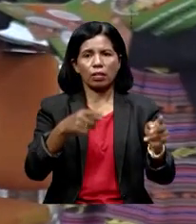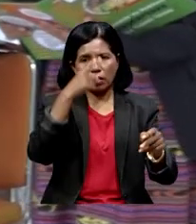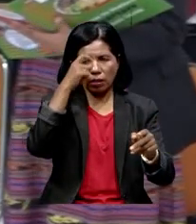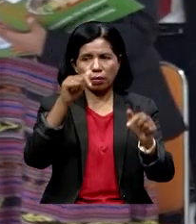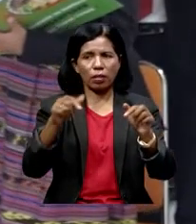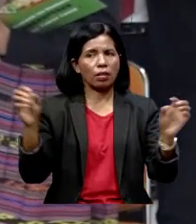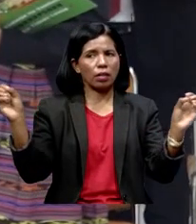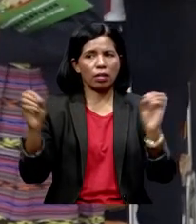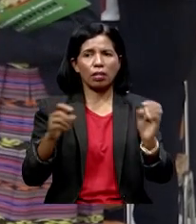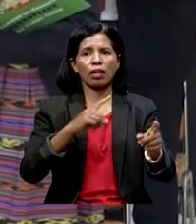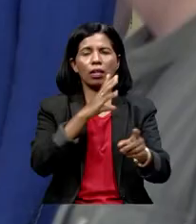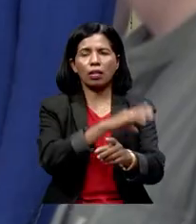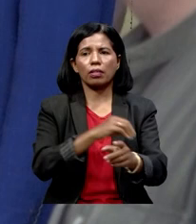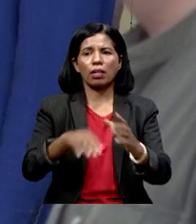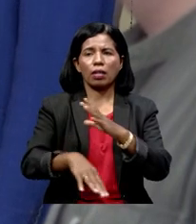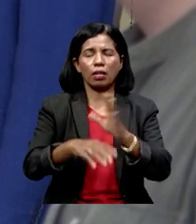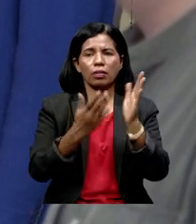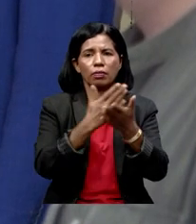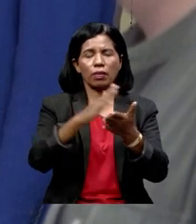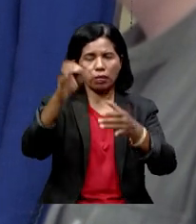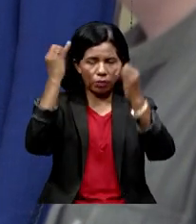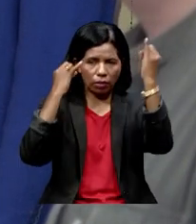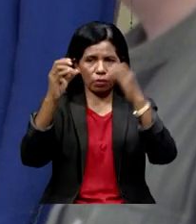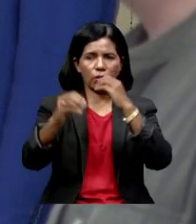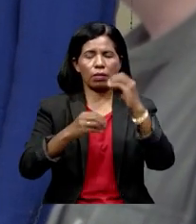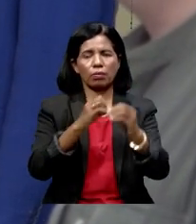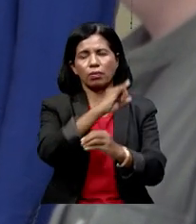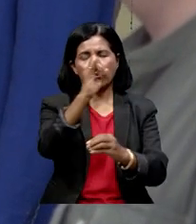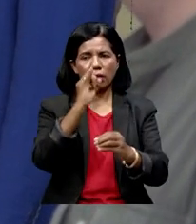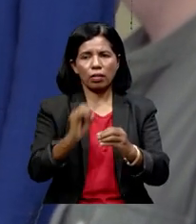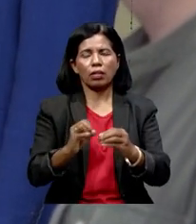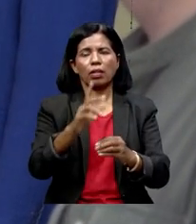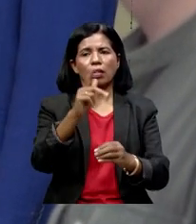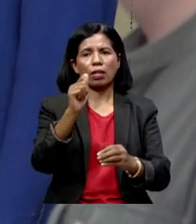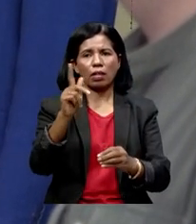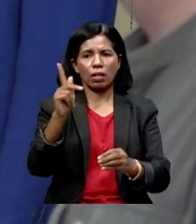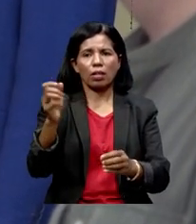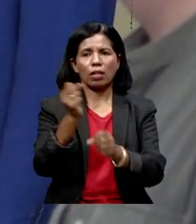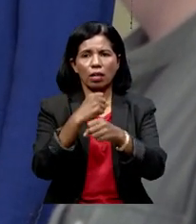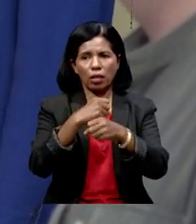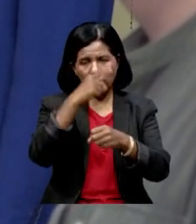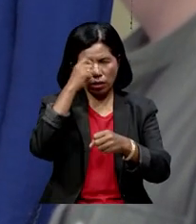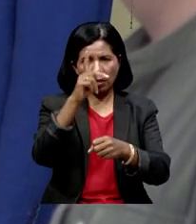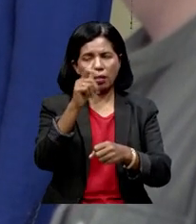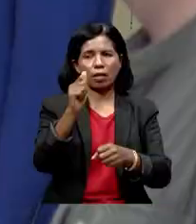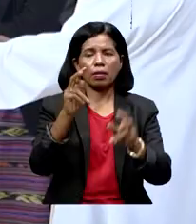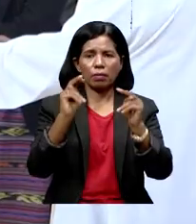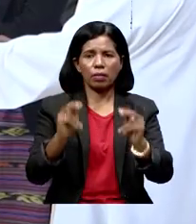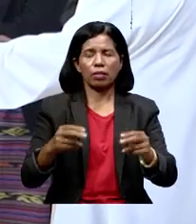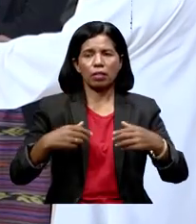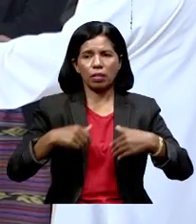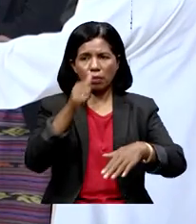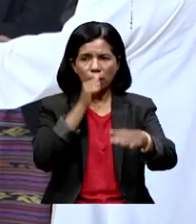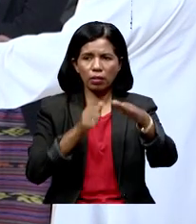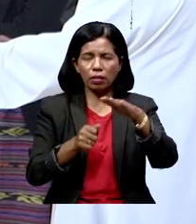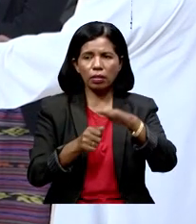lá e razão ato divulga informação com a investigação saída de uma CAC halao, também CAC precisa e segredo ato